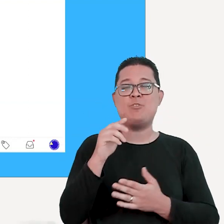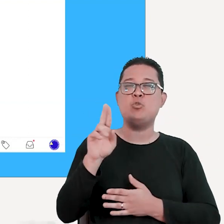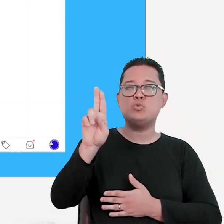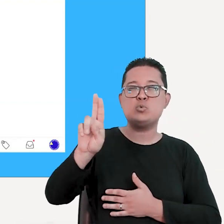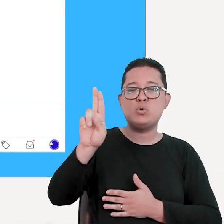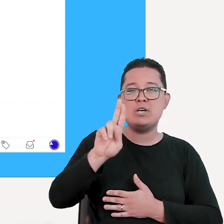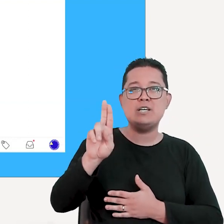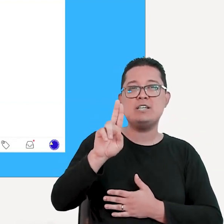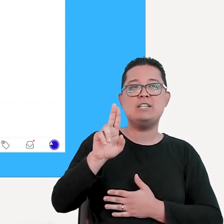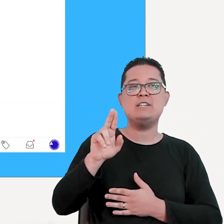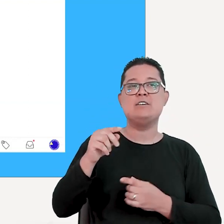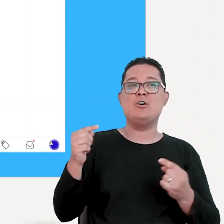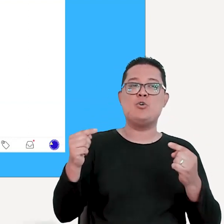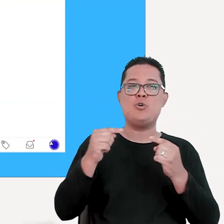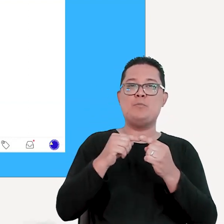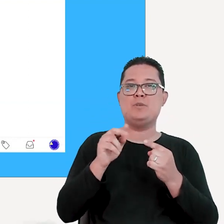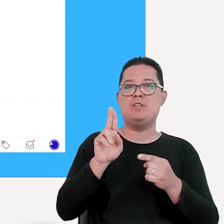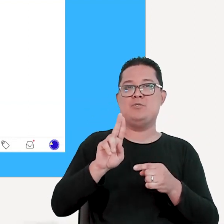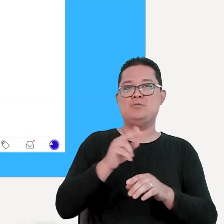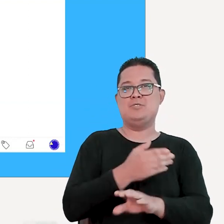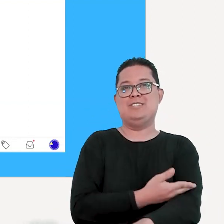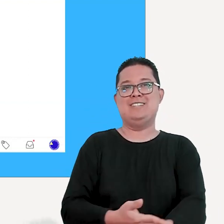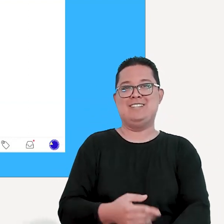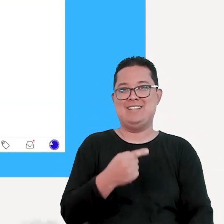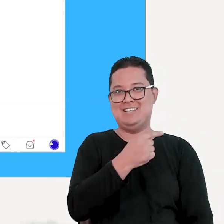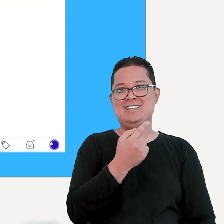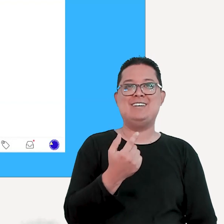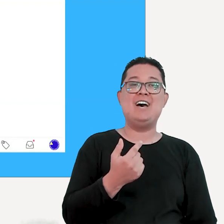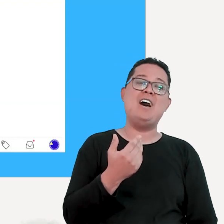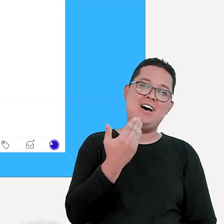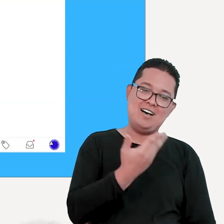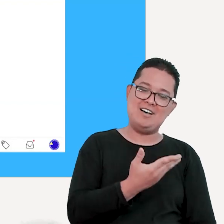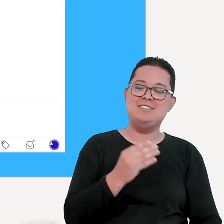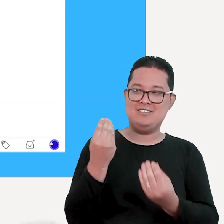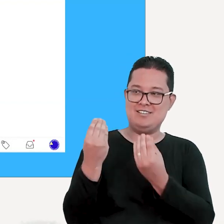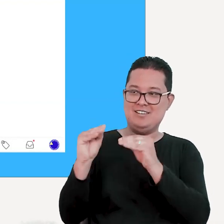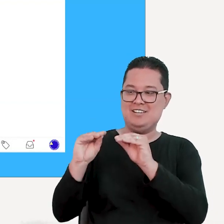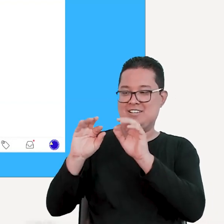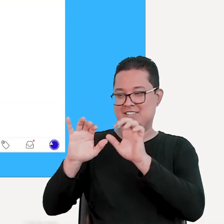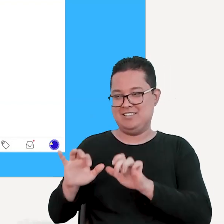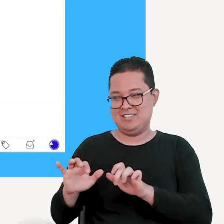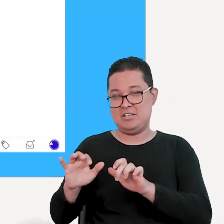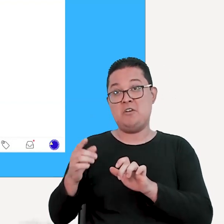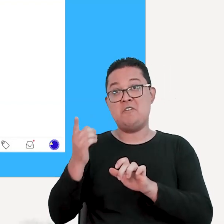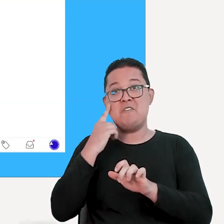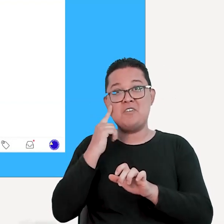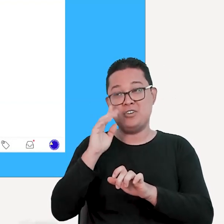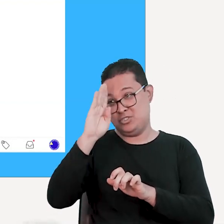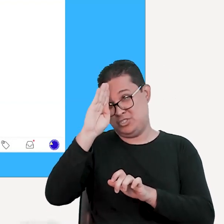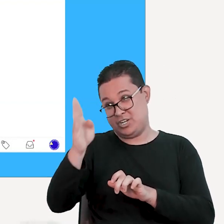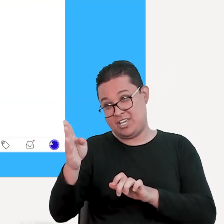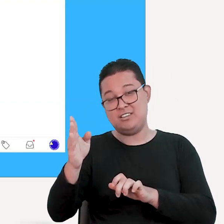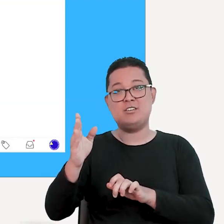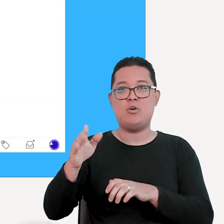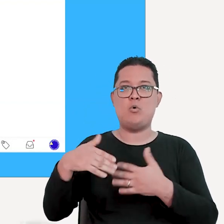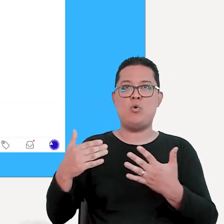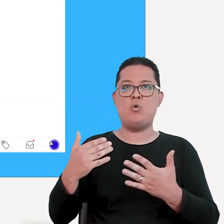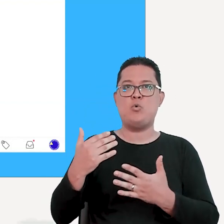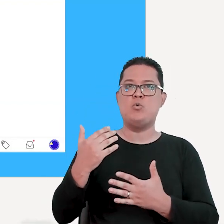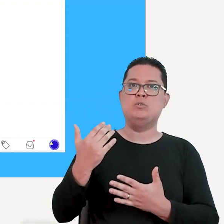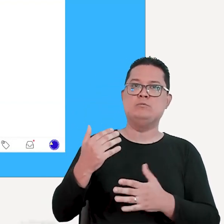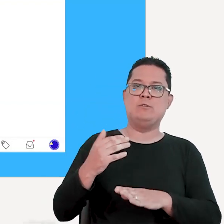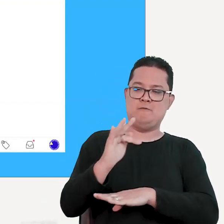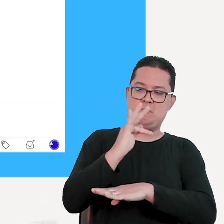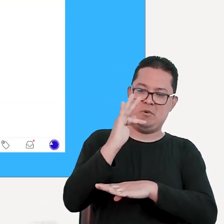sim a gente vê como escreve. Se a gente escreve de uma forma mais direta, mais técnica, mais formal, mais informal, mas